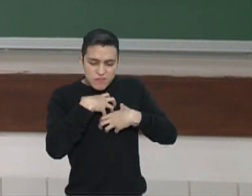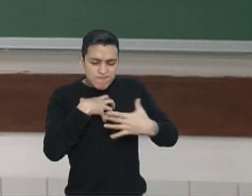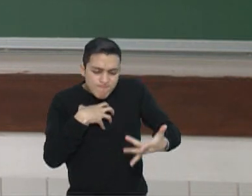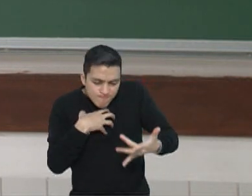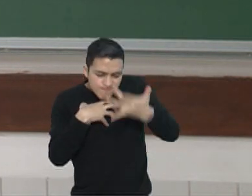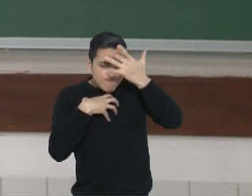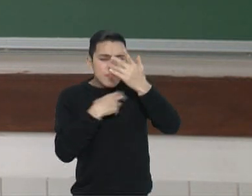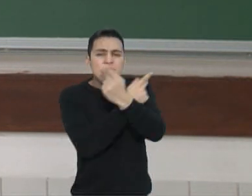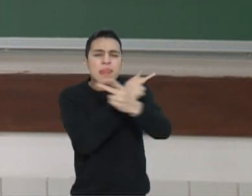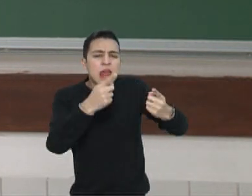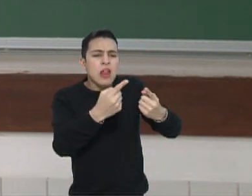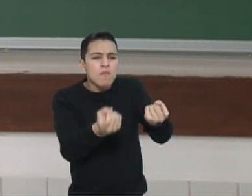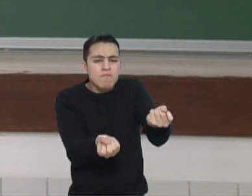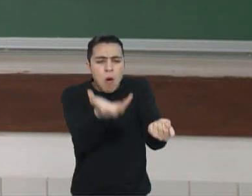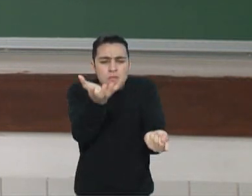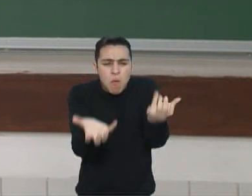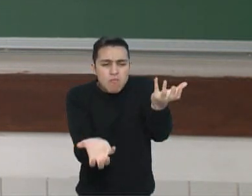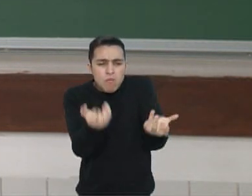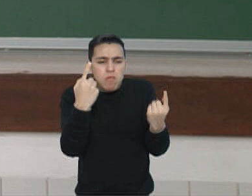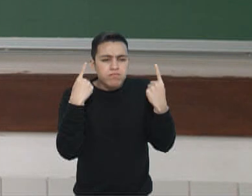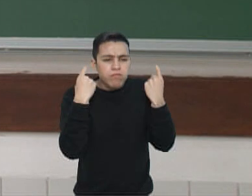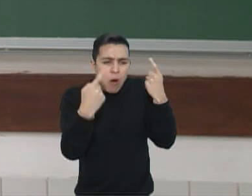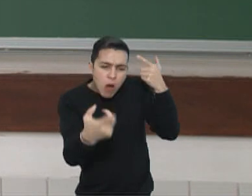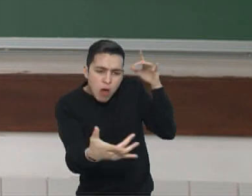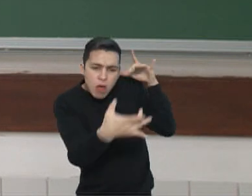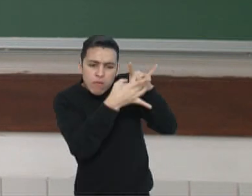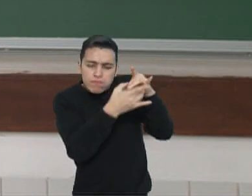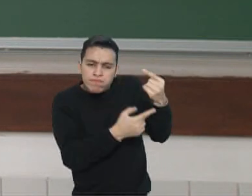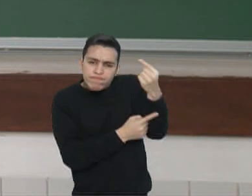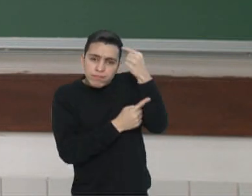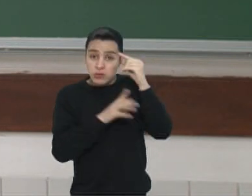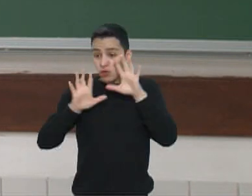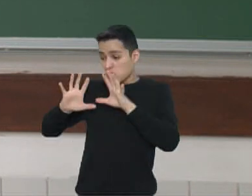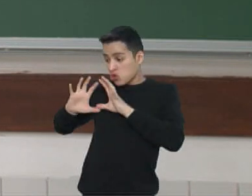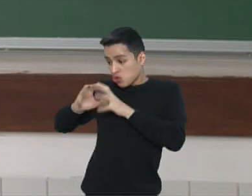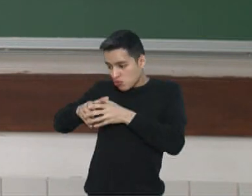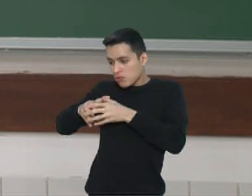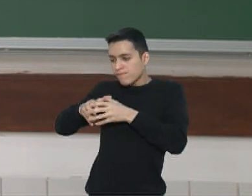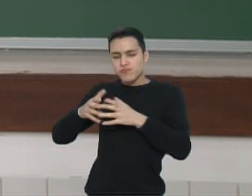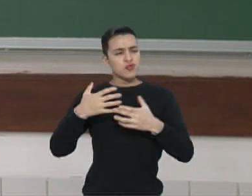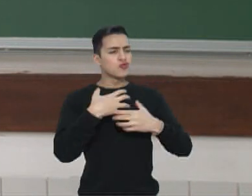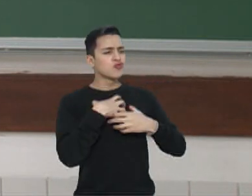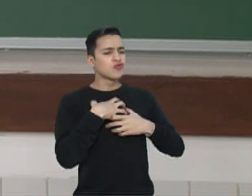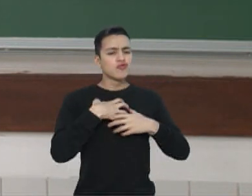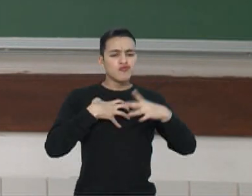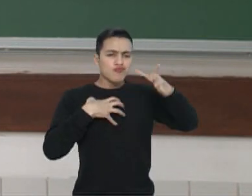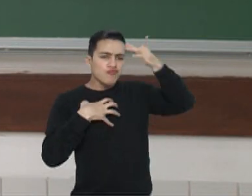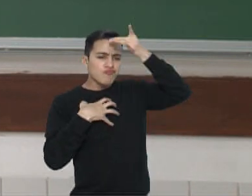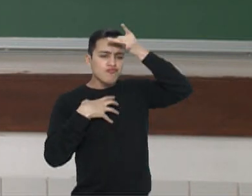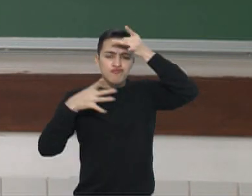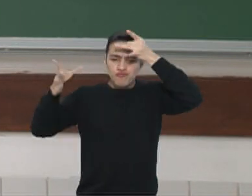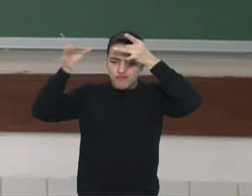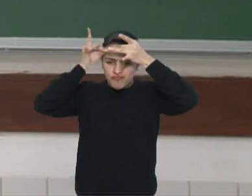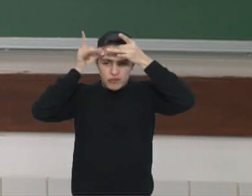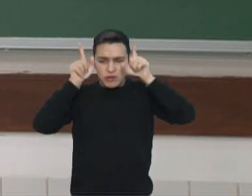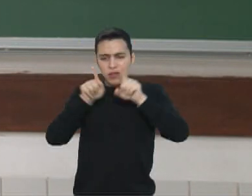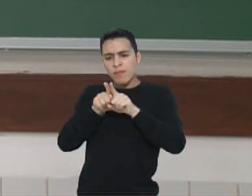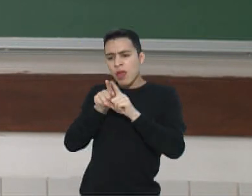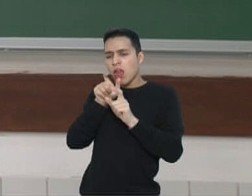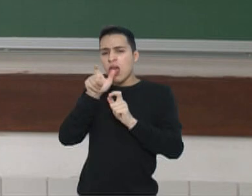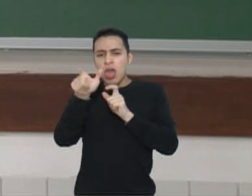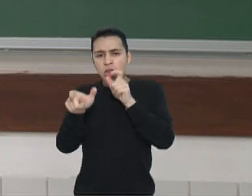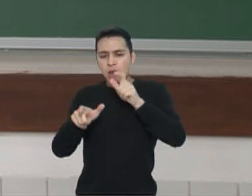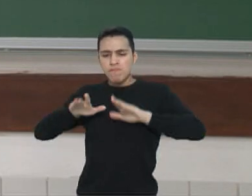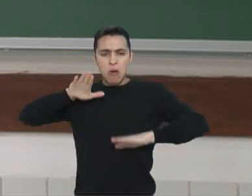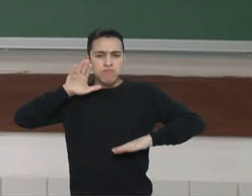som desses instrumentos musicais. Então, dependendo do grupo, eles vão ter maneiras diferentes de verbalizar